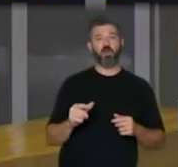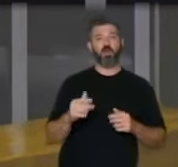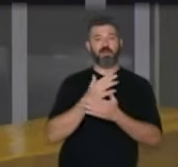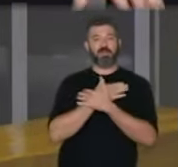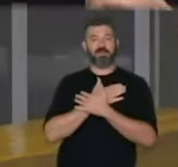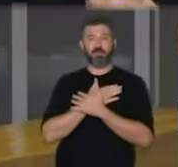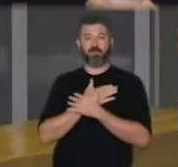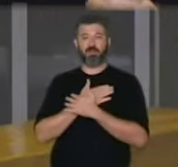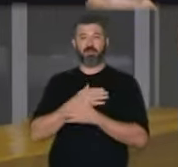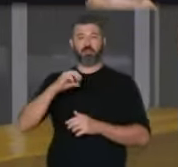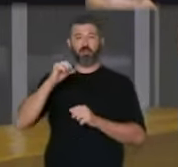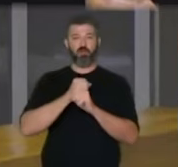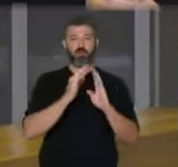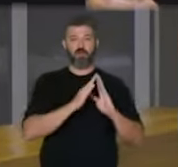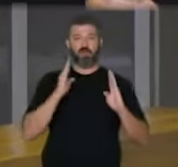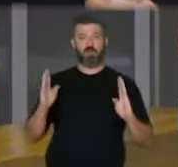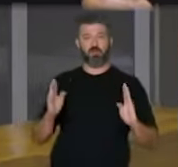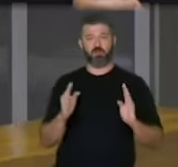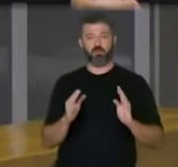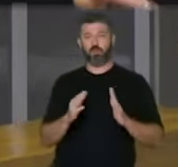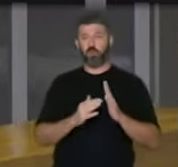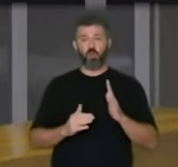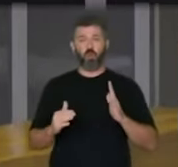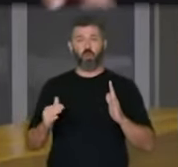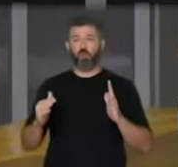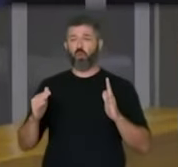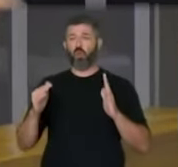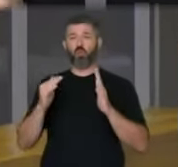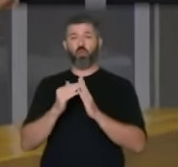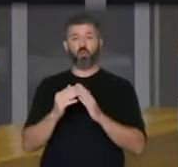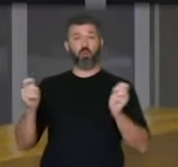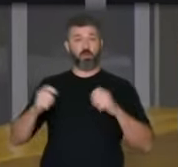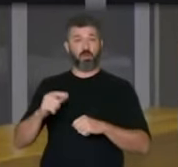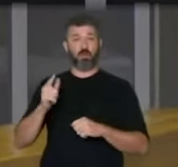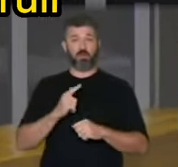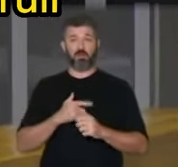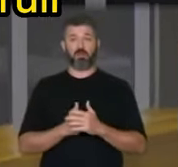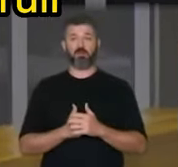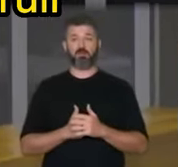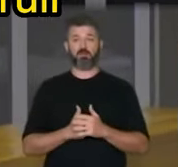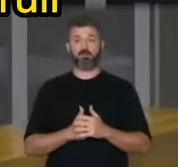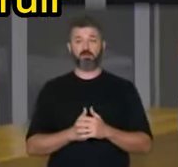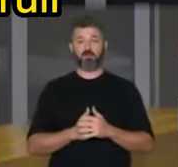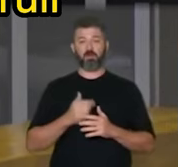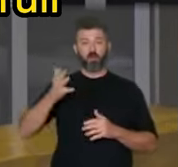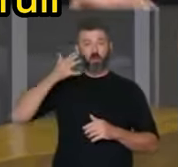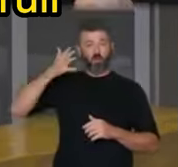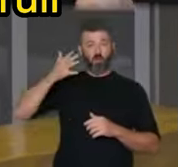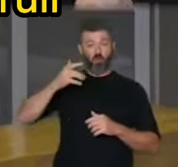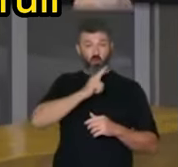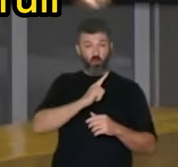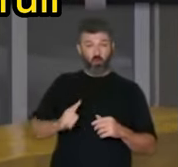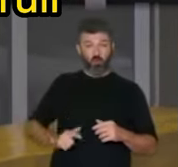em 9 anos. E tudo isso que ele foi competente, o desgoverno Lula está sendo